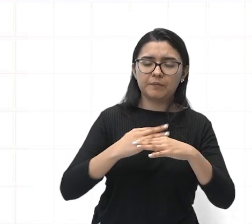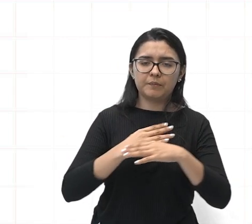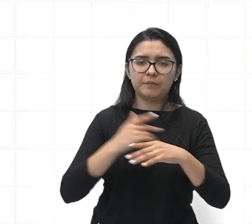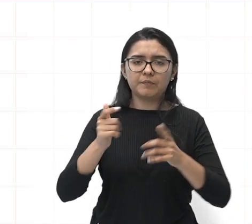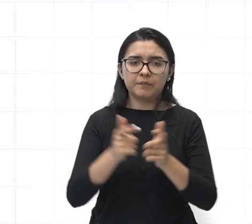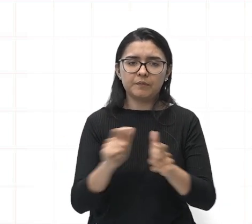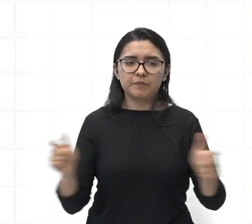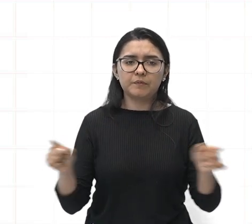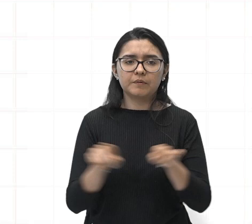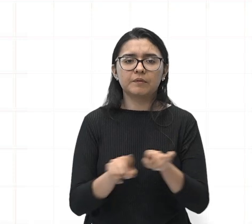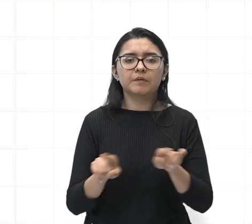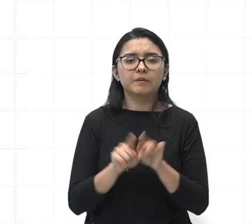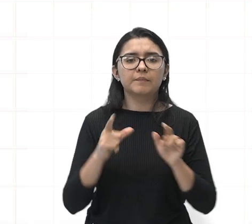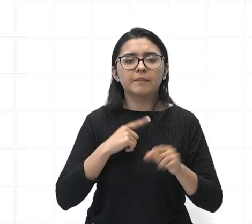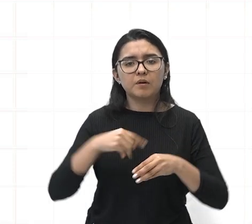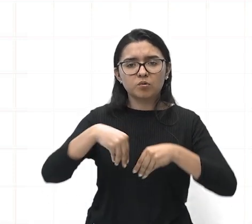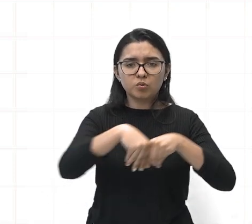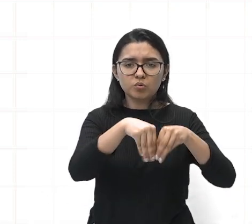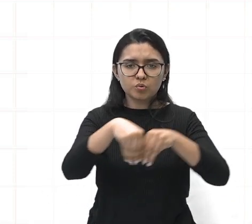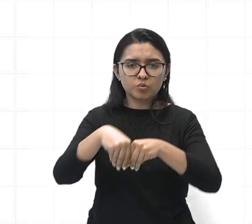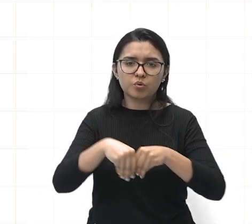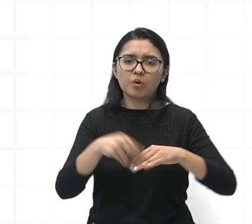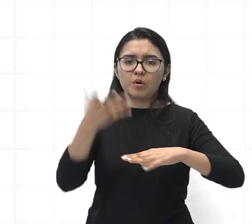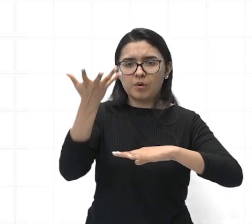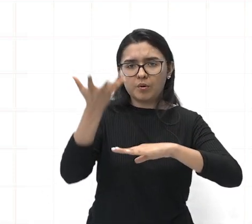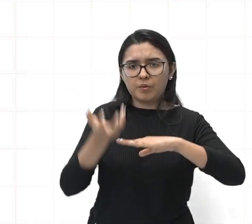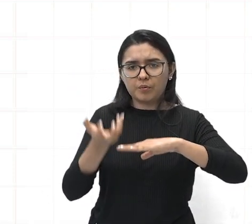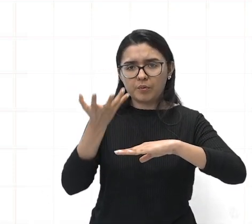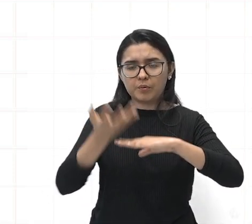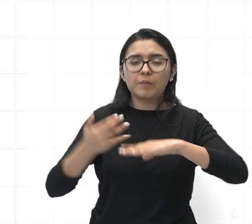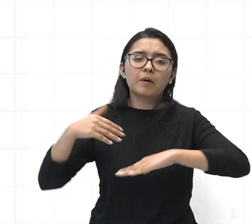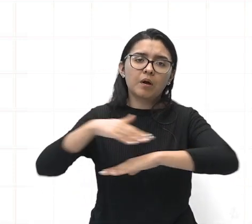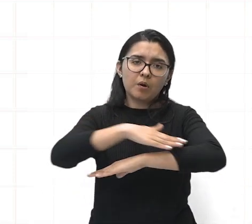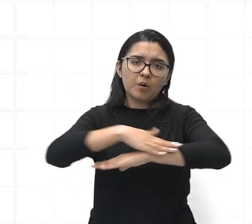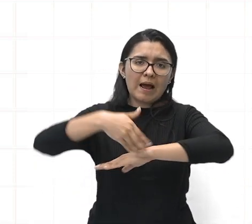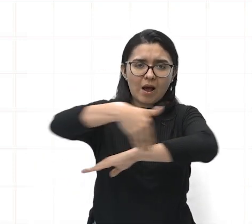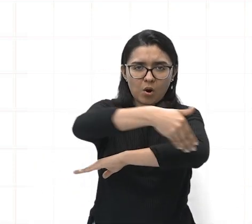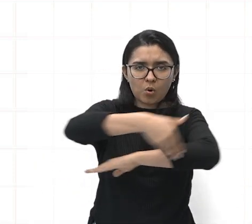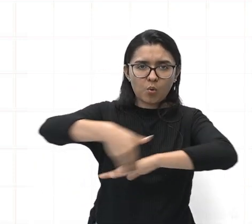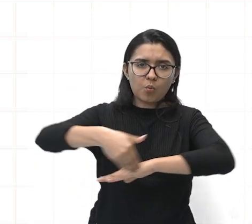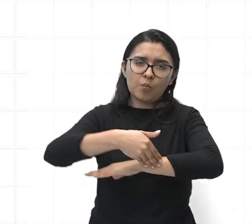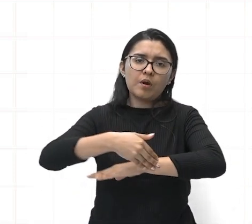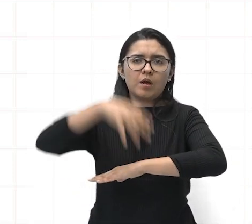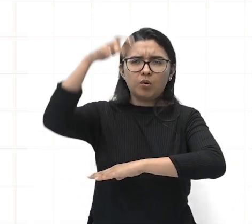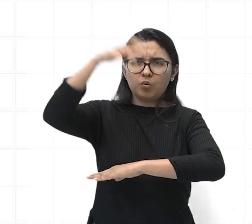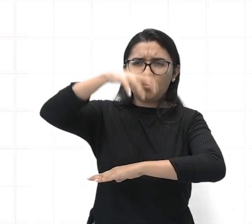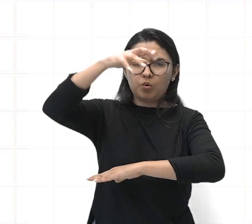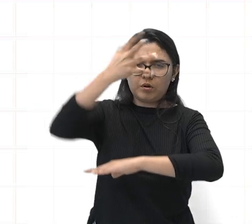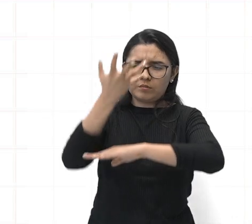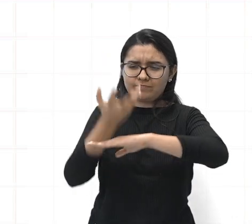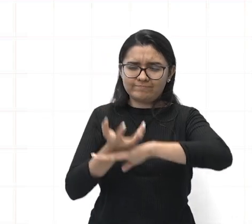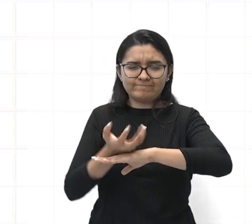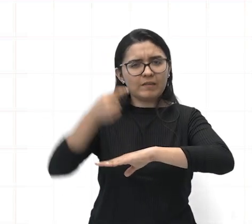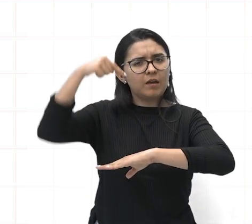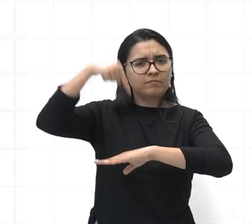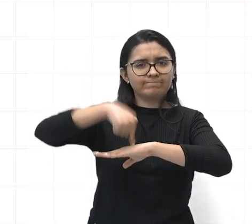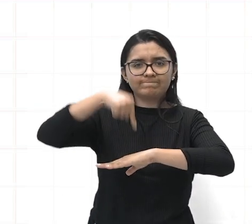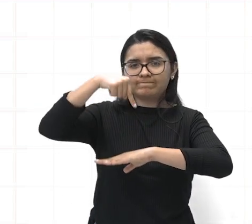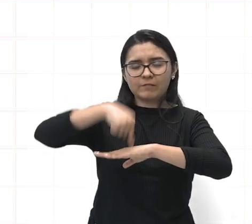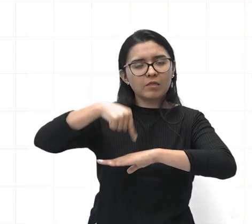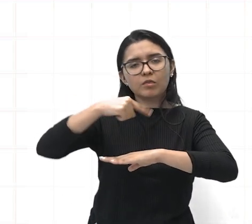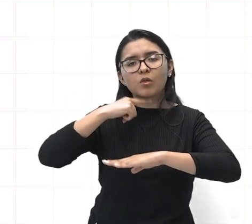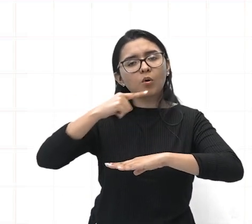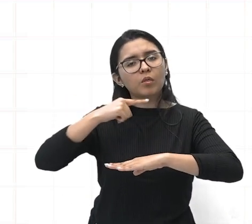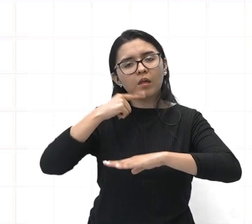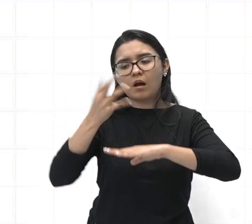a hipermeabilização do solo devido ao asfaltamento das ruas, e isso aí vai impedir a